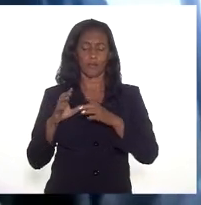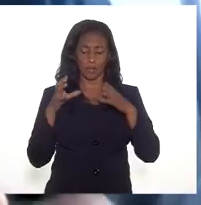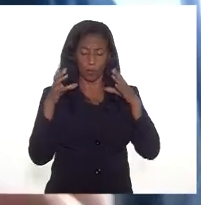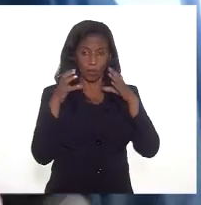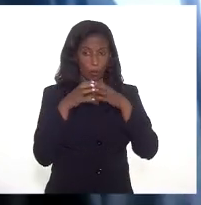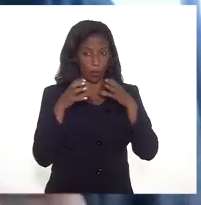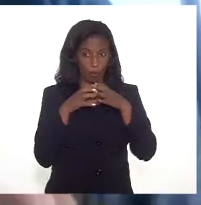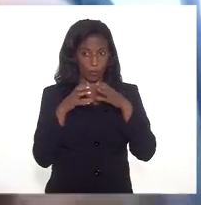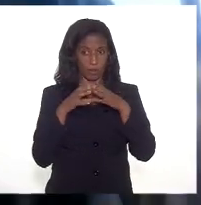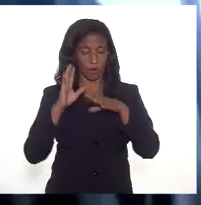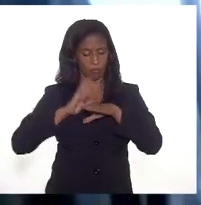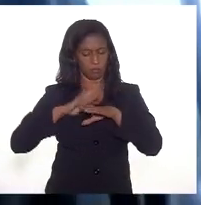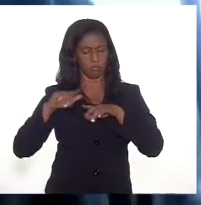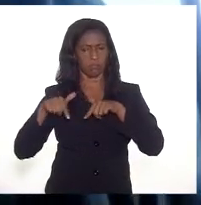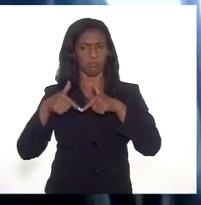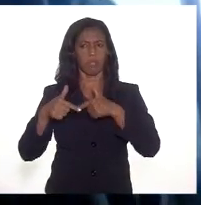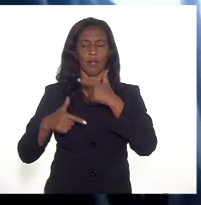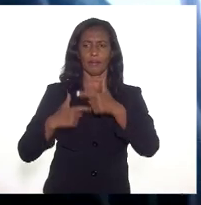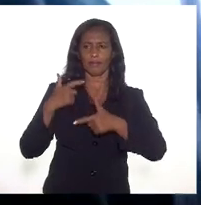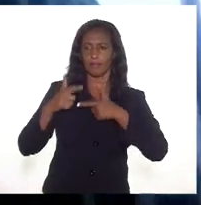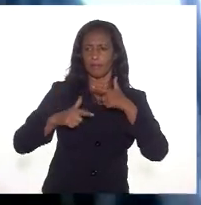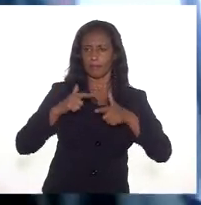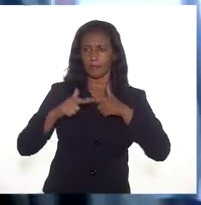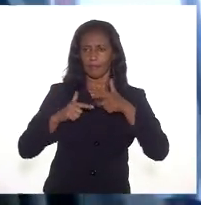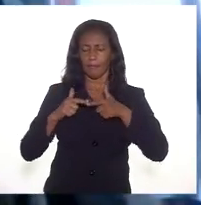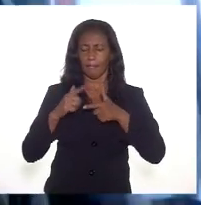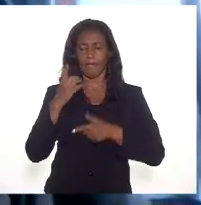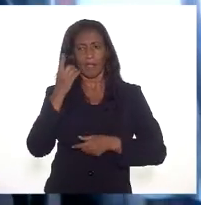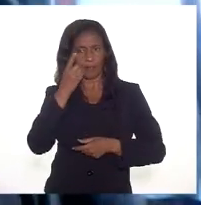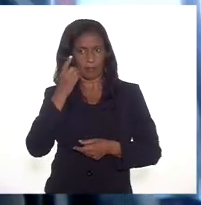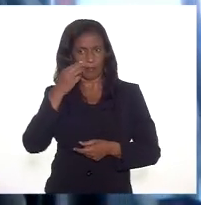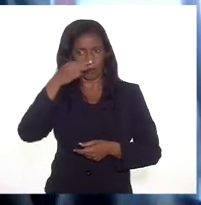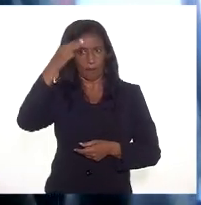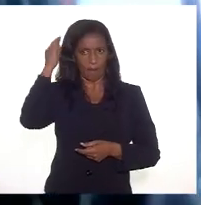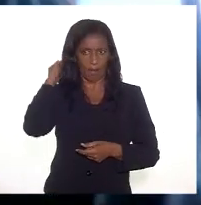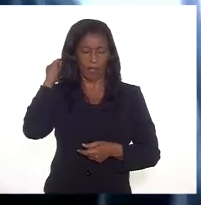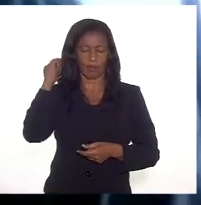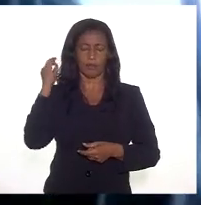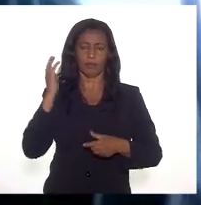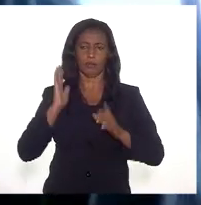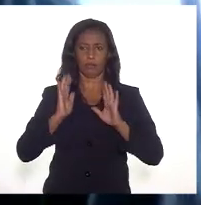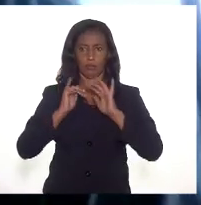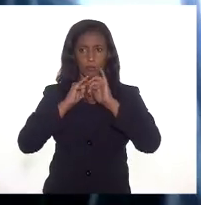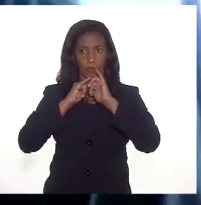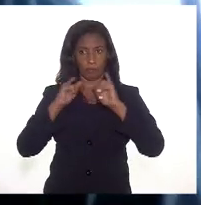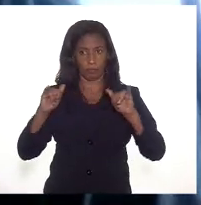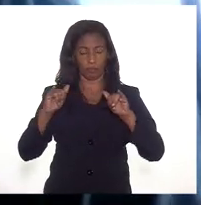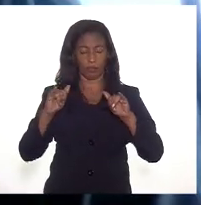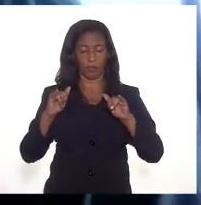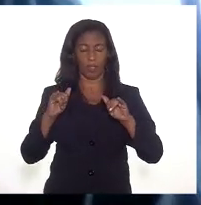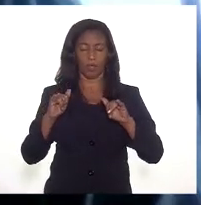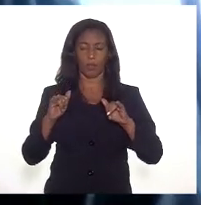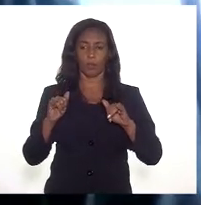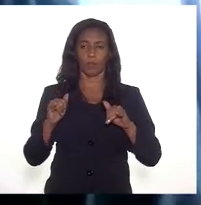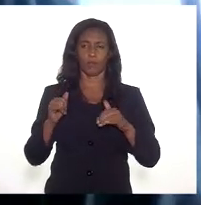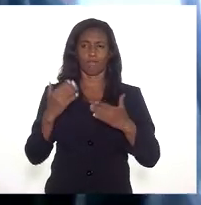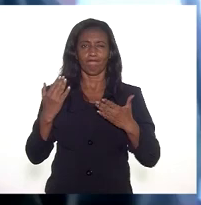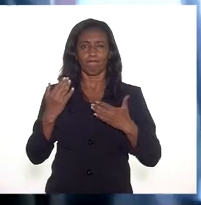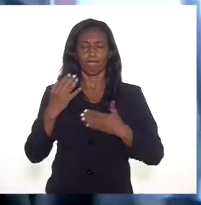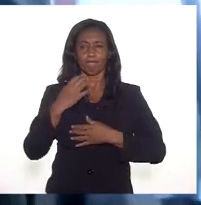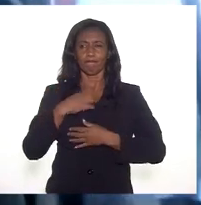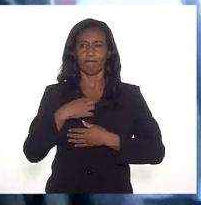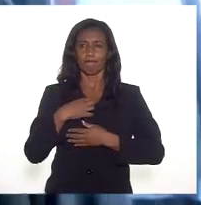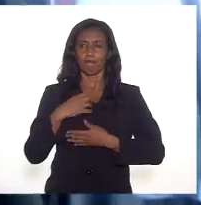funciona. O deputado Márcio Pacheco mencionou algo que é